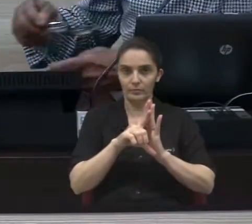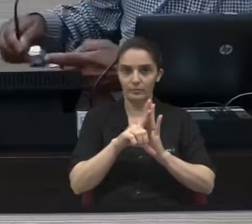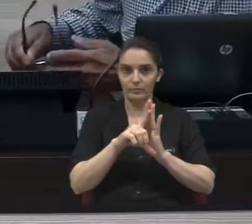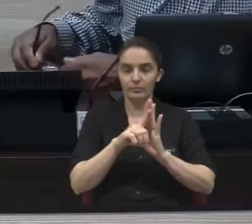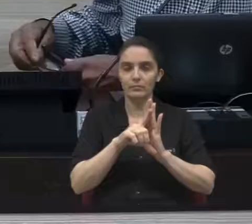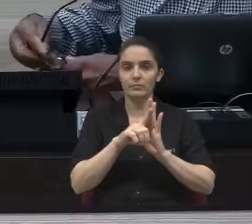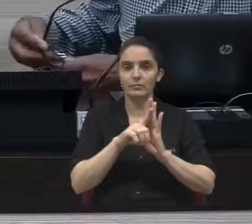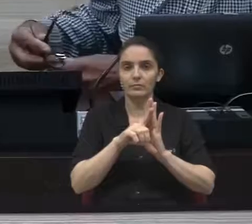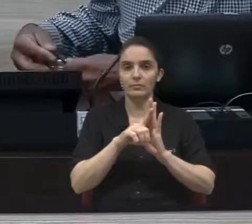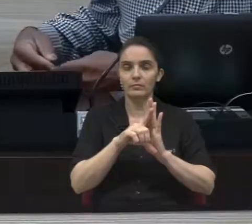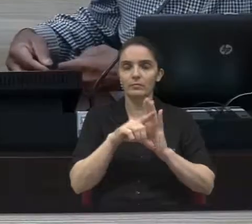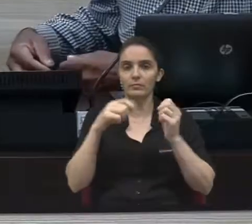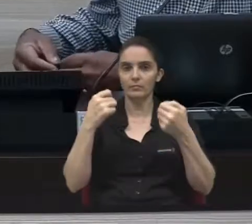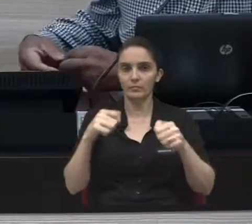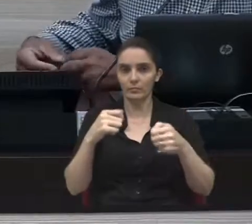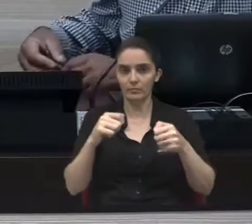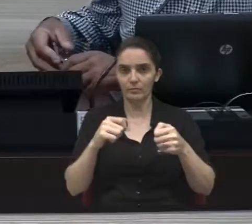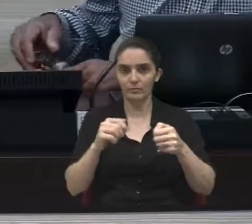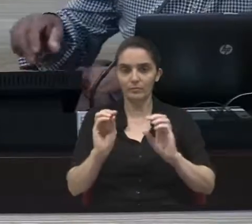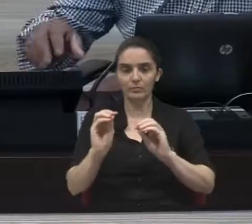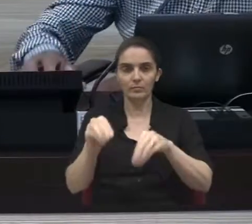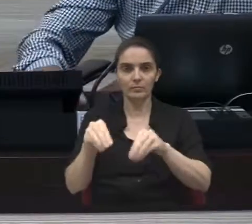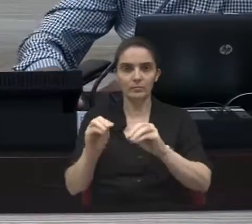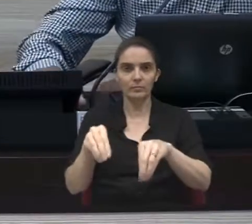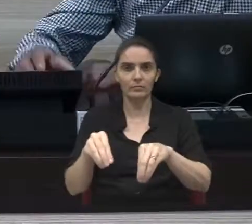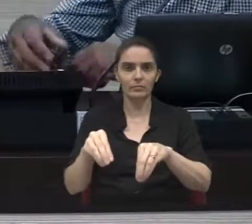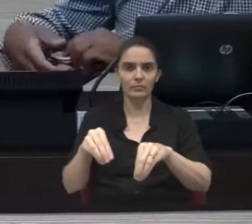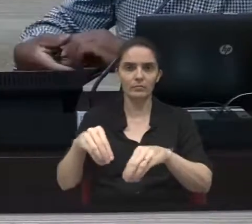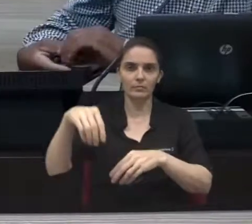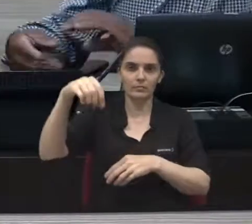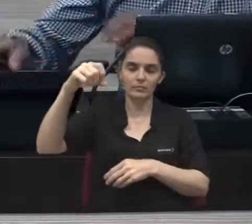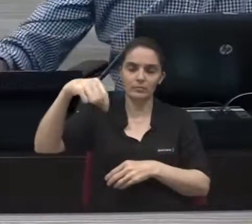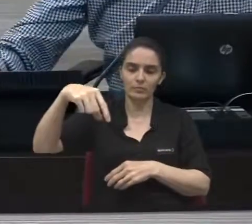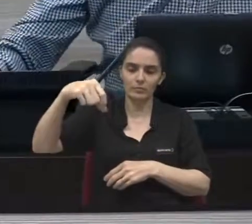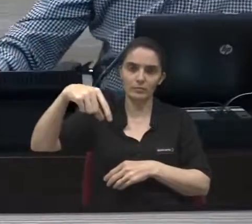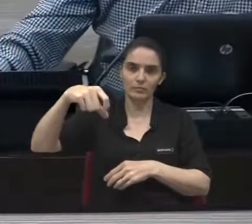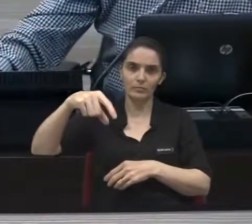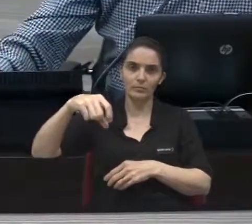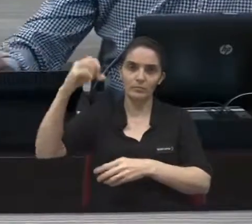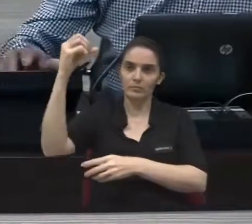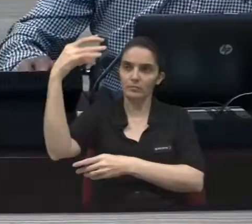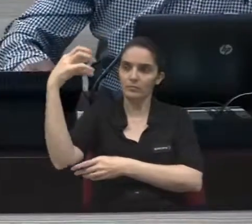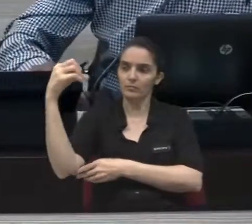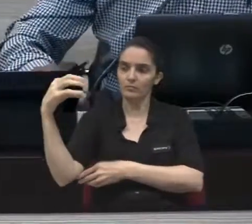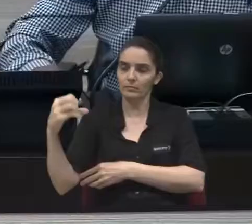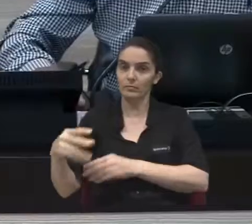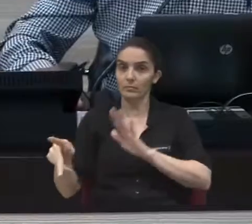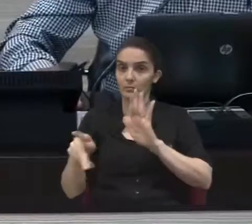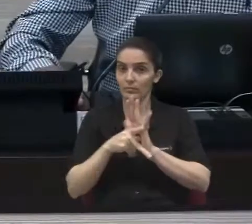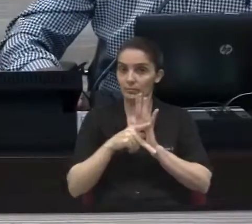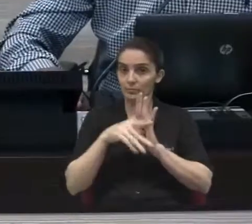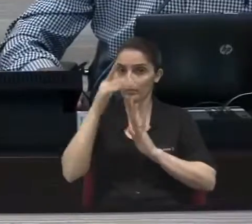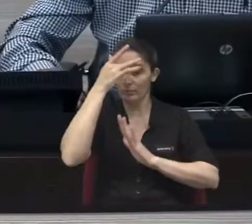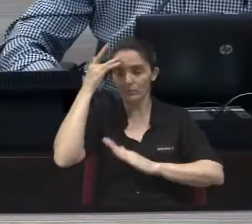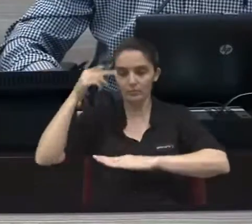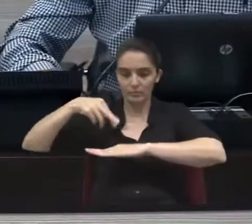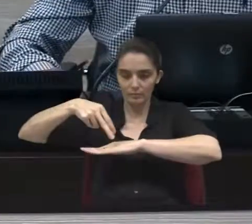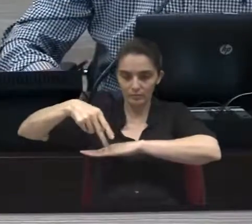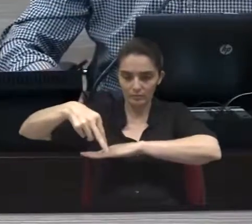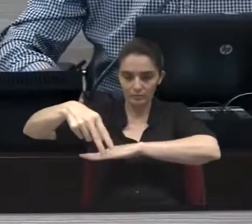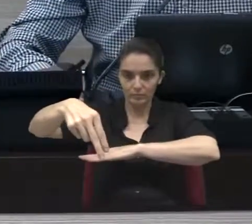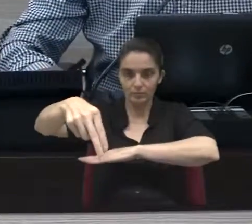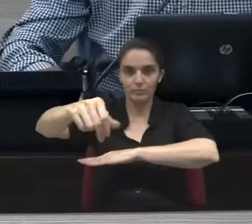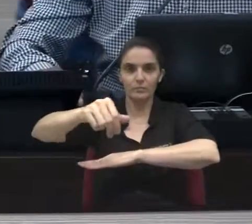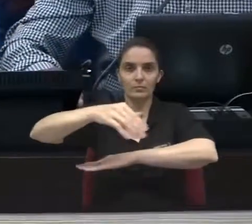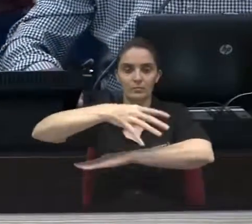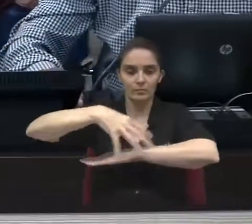instalação de botoeiras e semáforo para pedestres nas passagens elevadas no anel viário no município